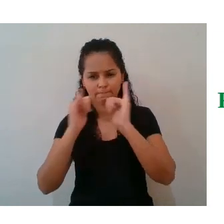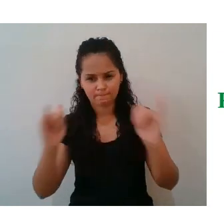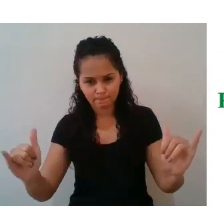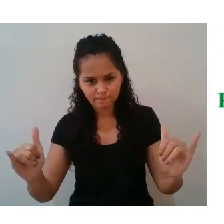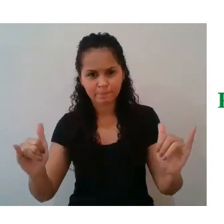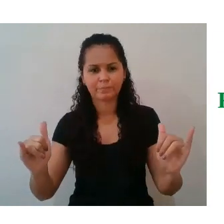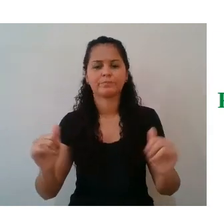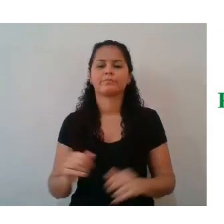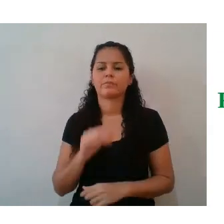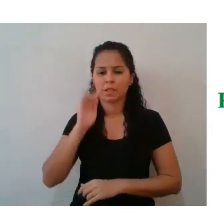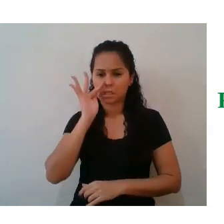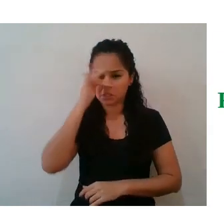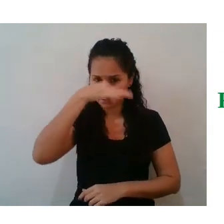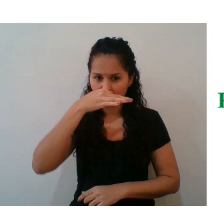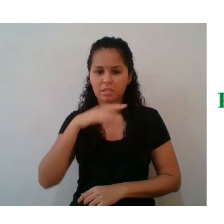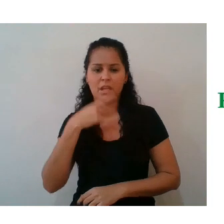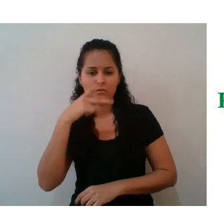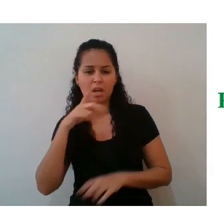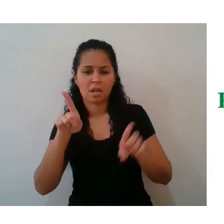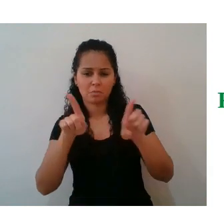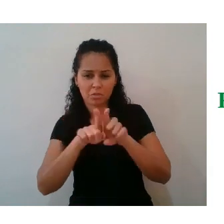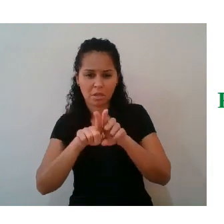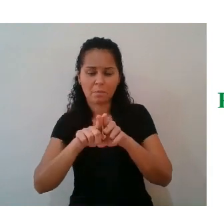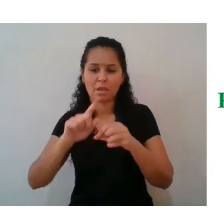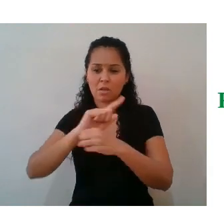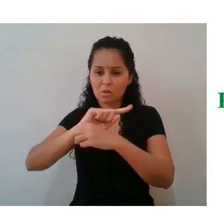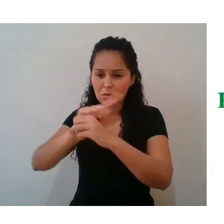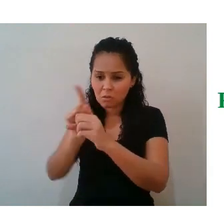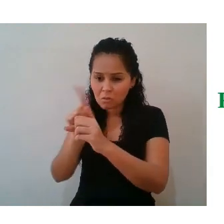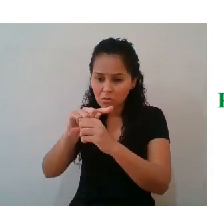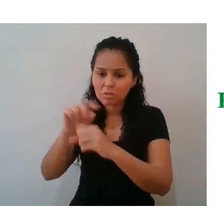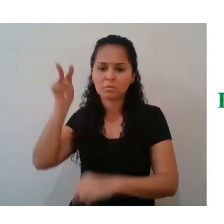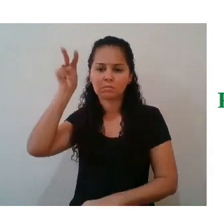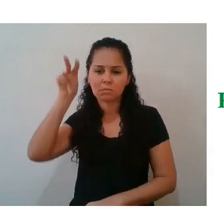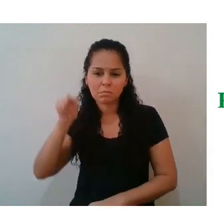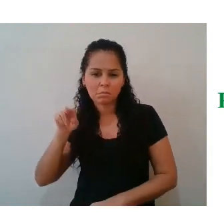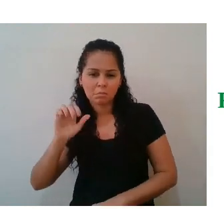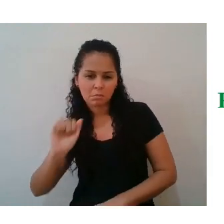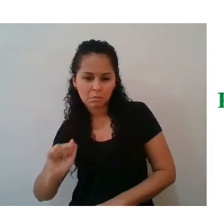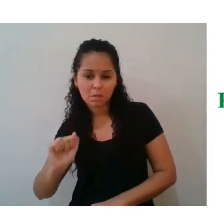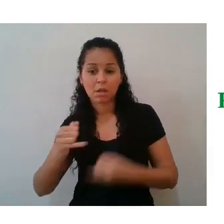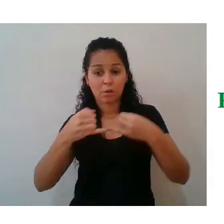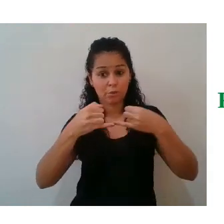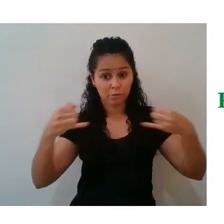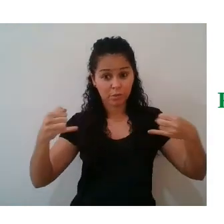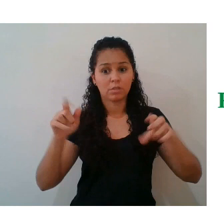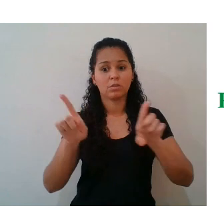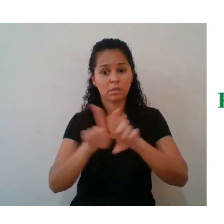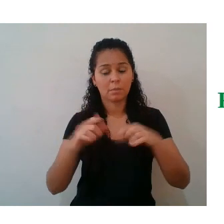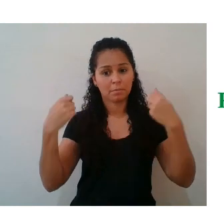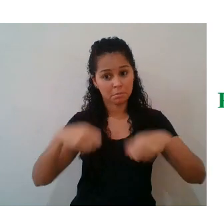resistência. Falamos do voltímetro e do amperímetro. O fio, ele deve ser, sim, lembrado. Ele faz parte do nosso circuito. Fios são